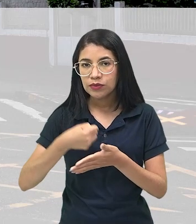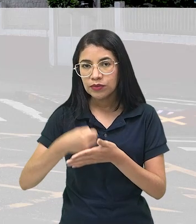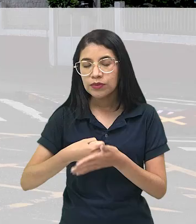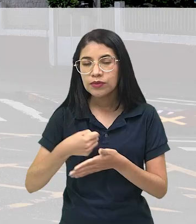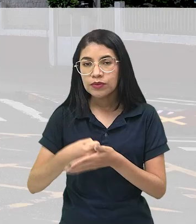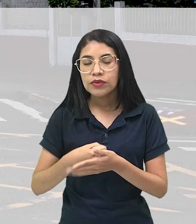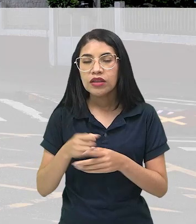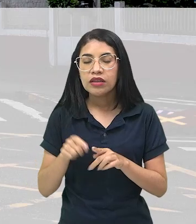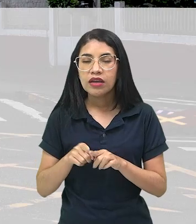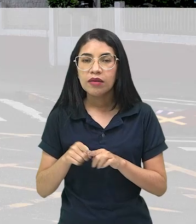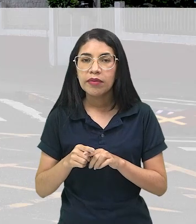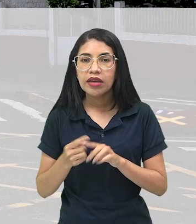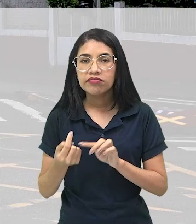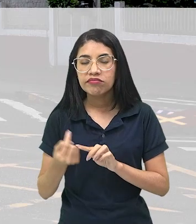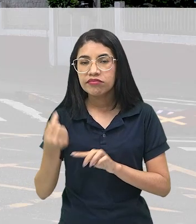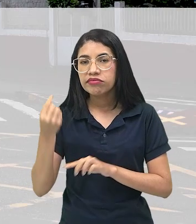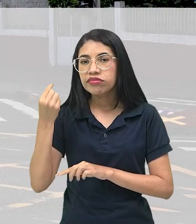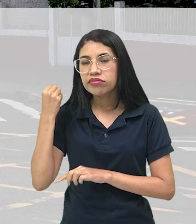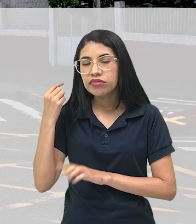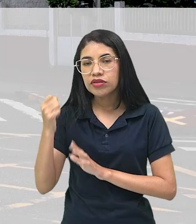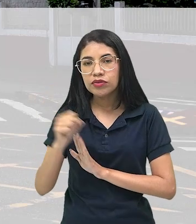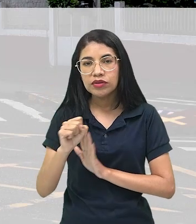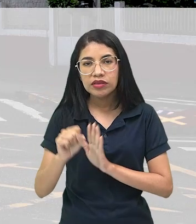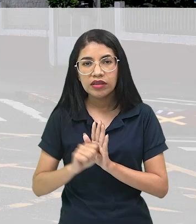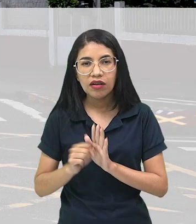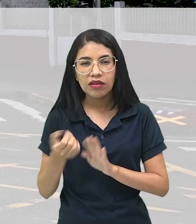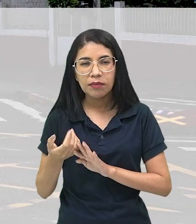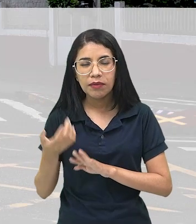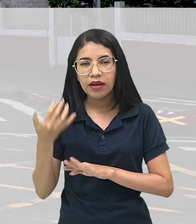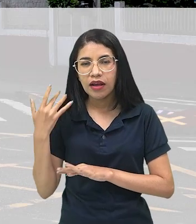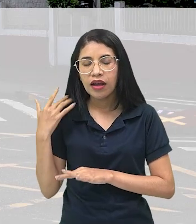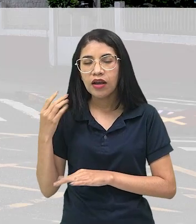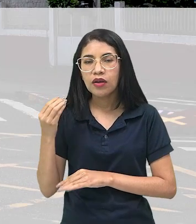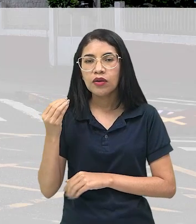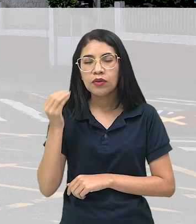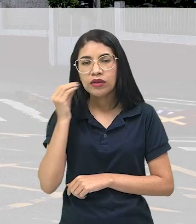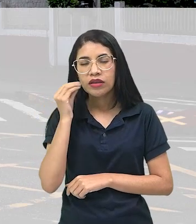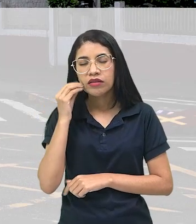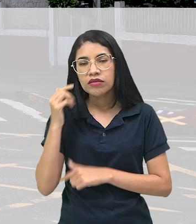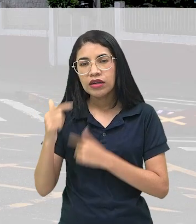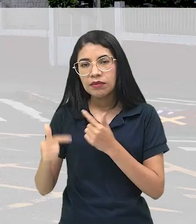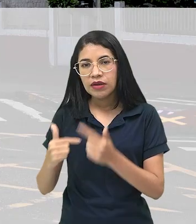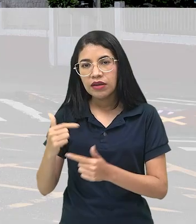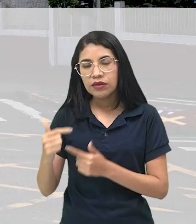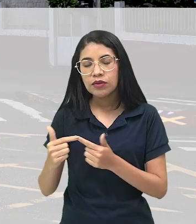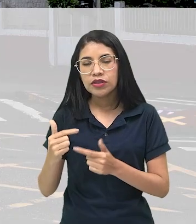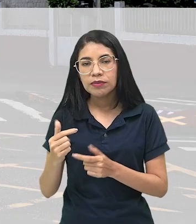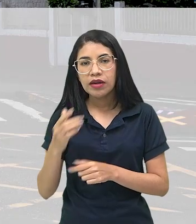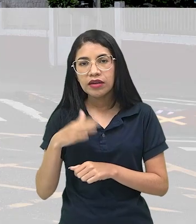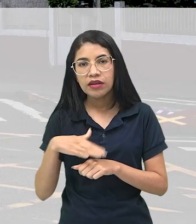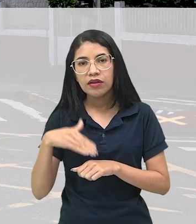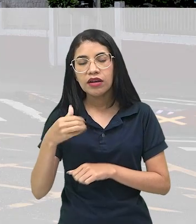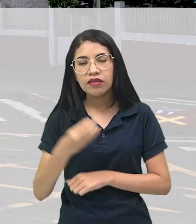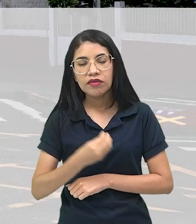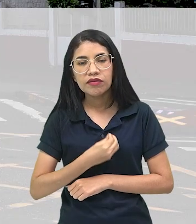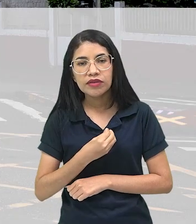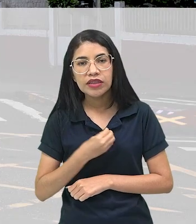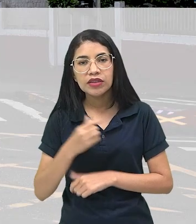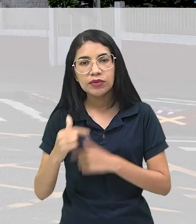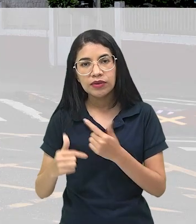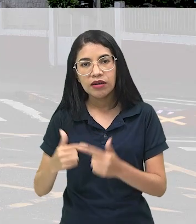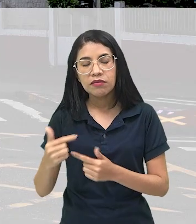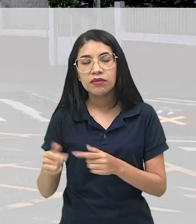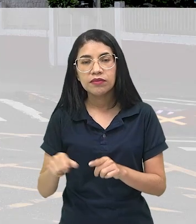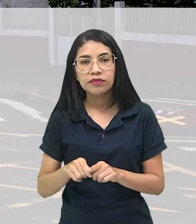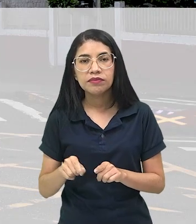pessoas, ela remonta a séculos atrás, com a busca dos trabalhadores, né, de melhores condições de trabalho, enfim.